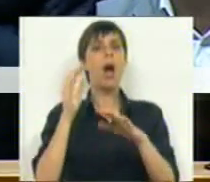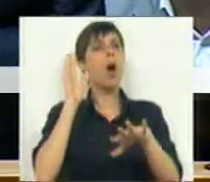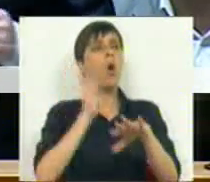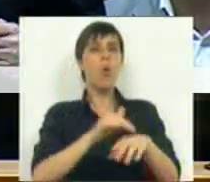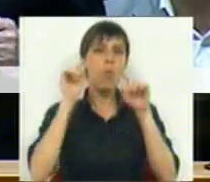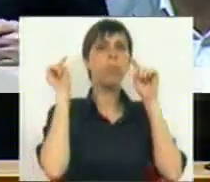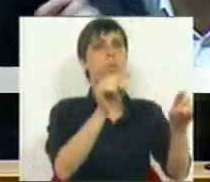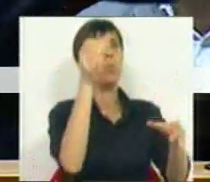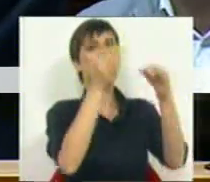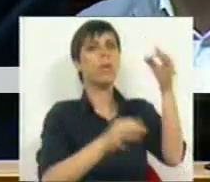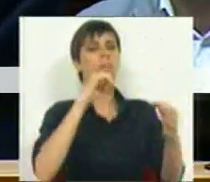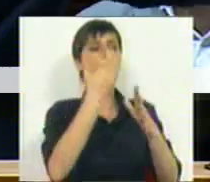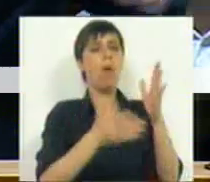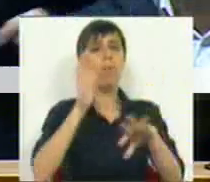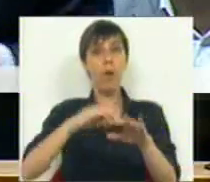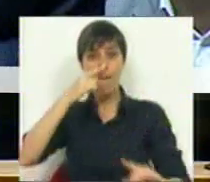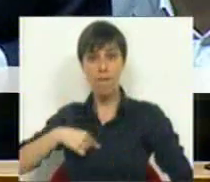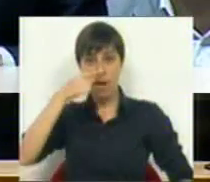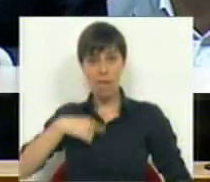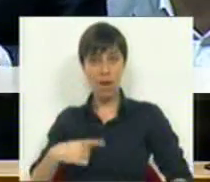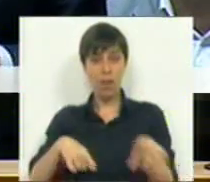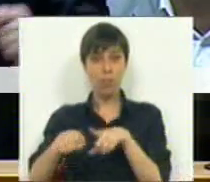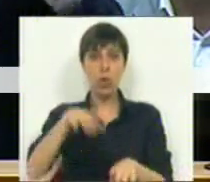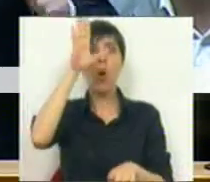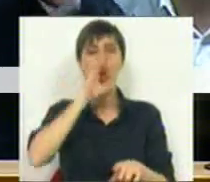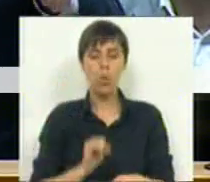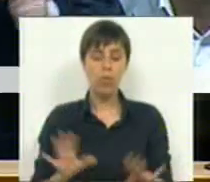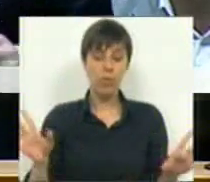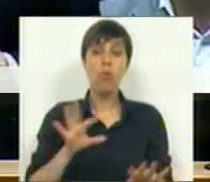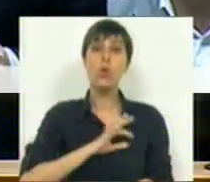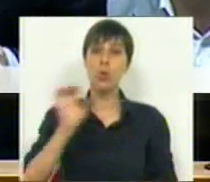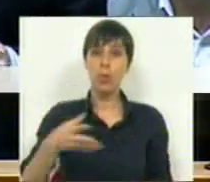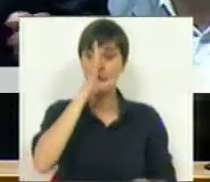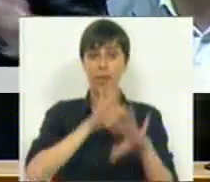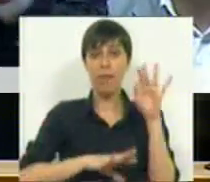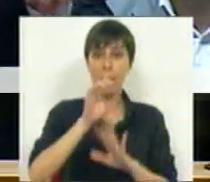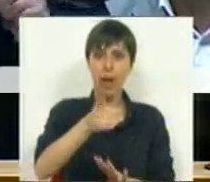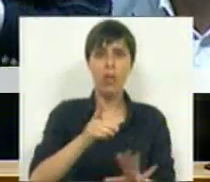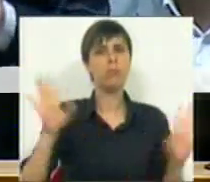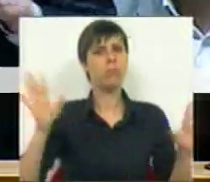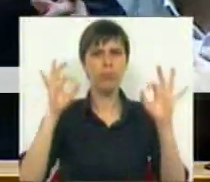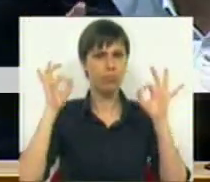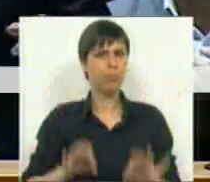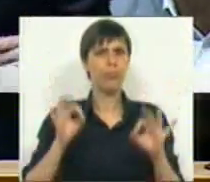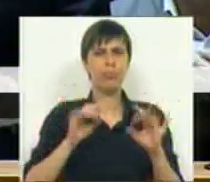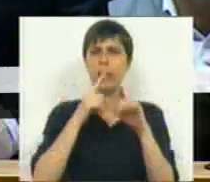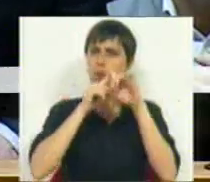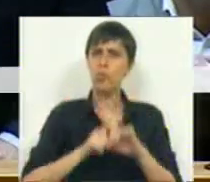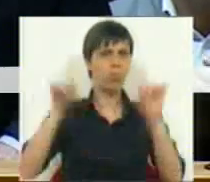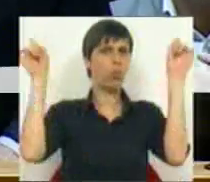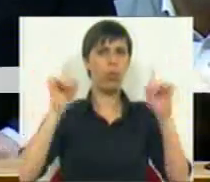o Tribunal Constitucional pelos insucessos da política do Governo, que foi o que o Sr. Primeiro-Ministro fez, é uma coisa completamente